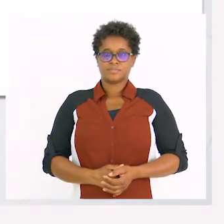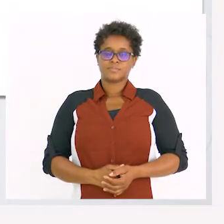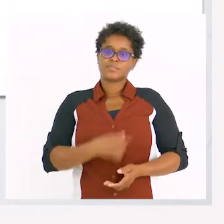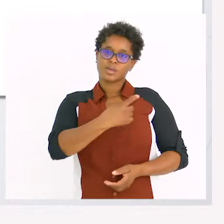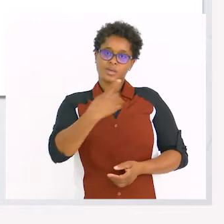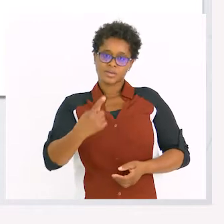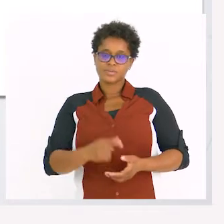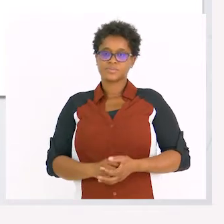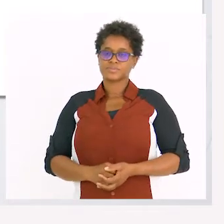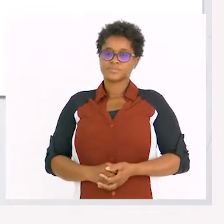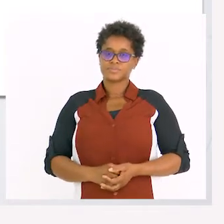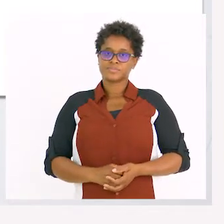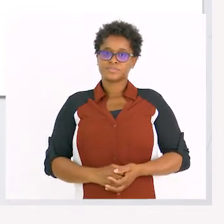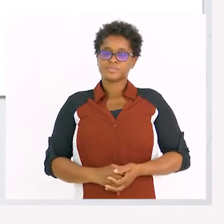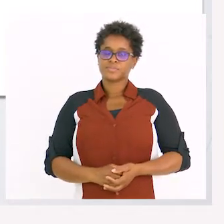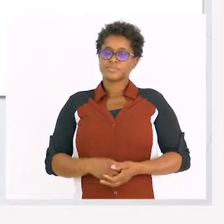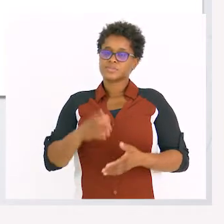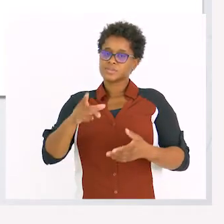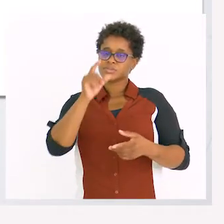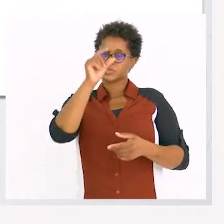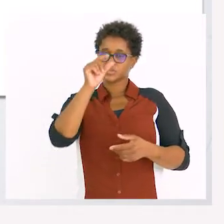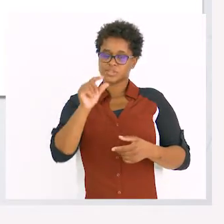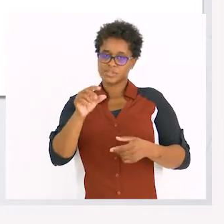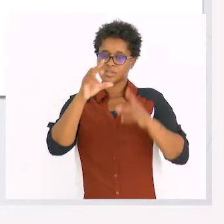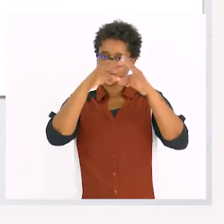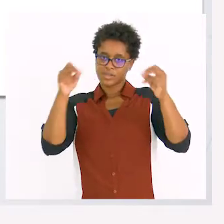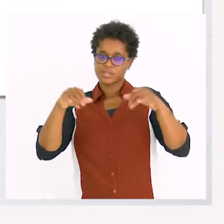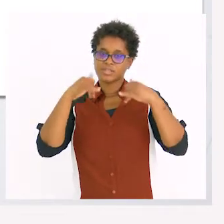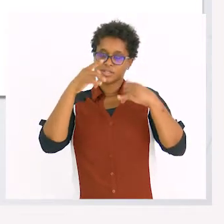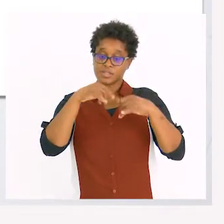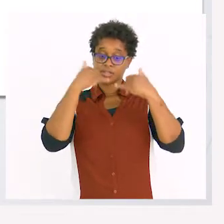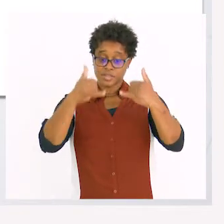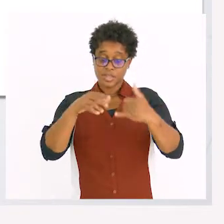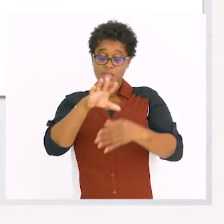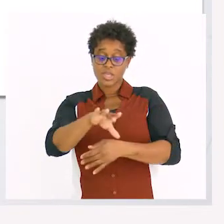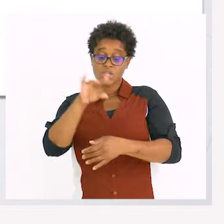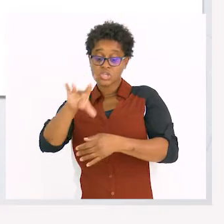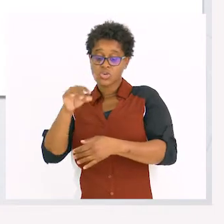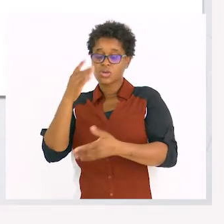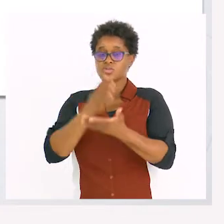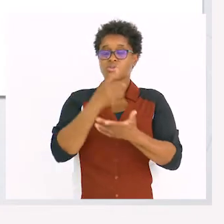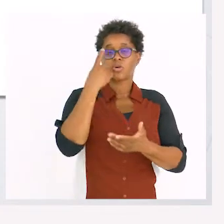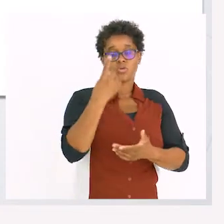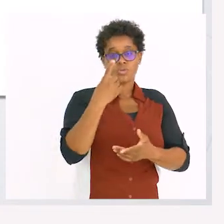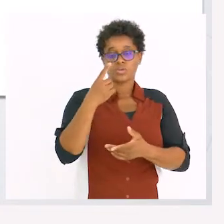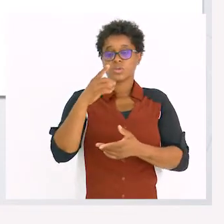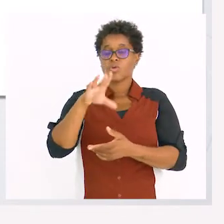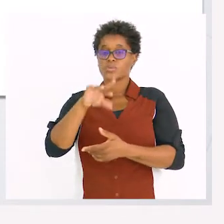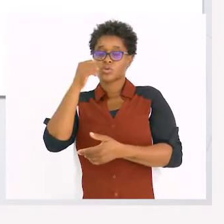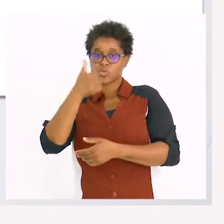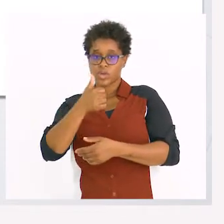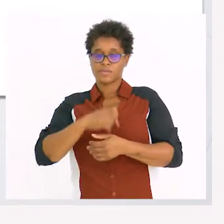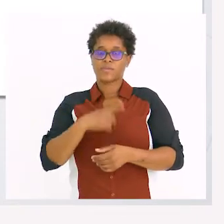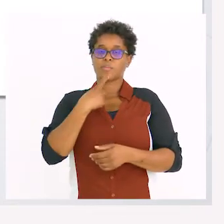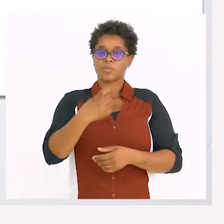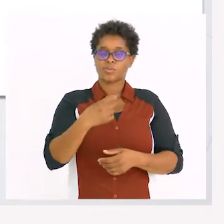Para cada um dos itens que se segue, escolha a única opção correta.